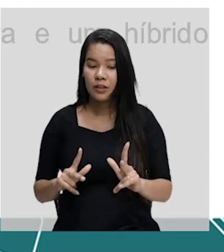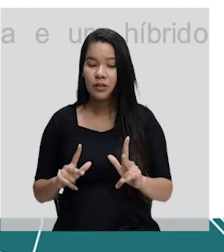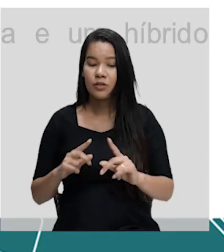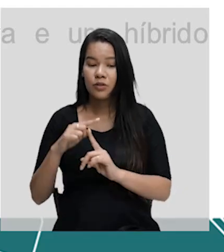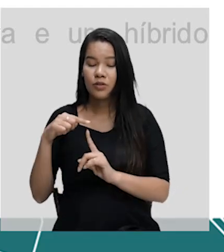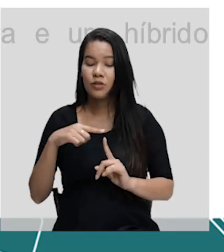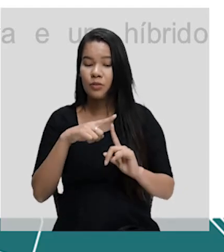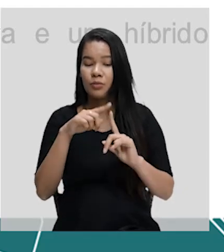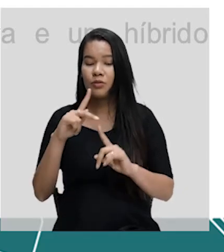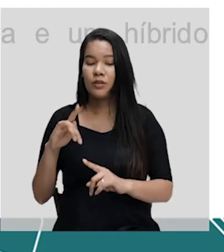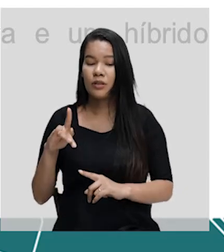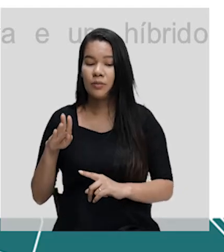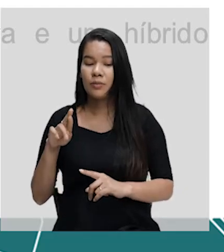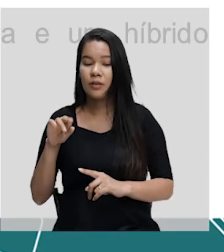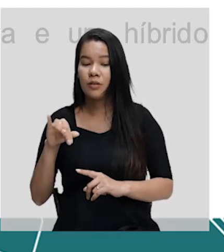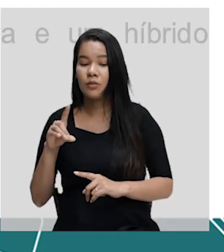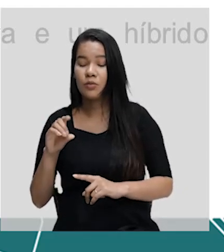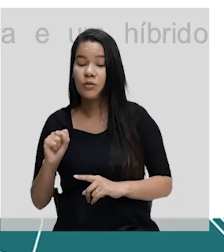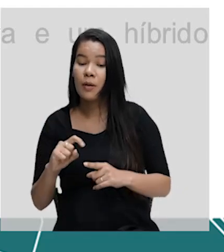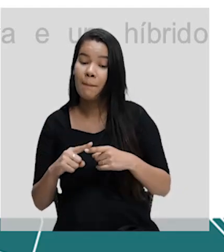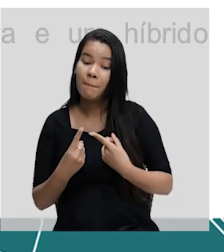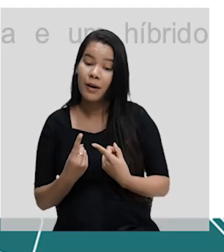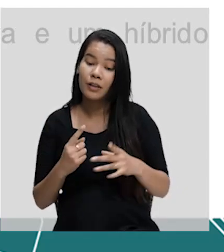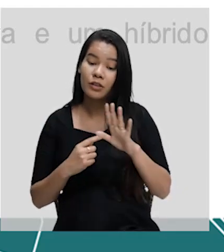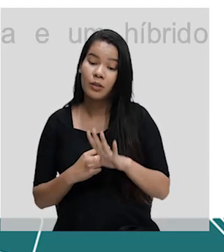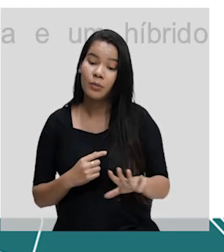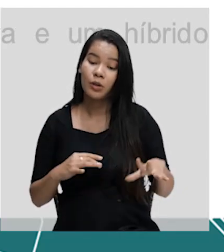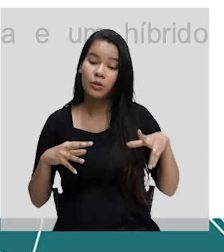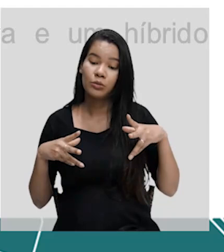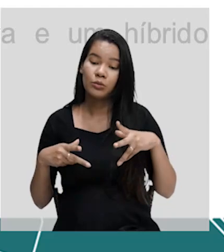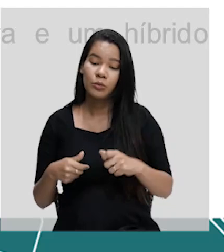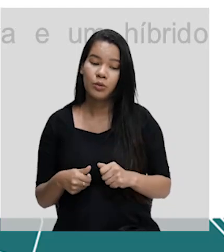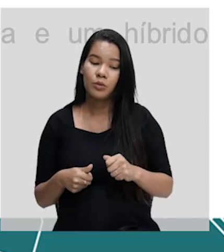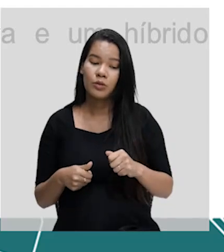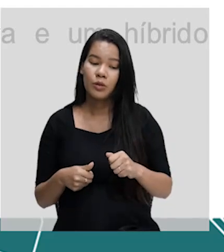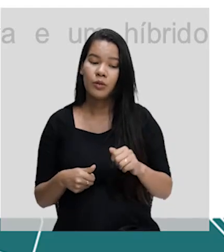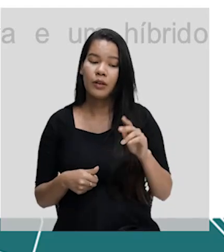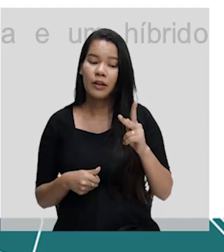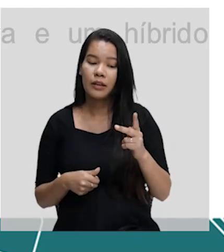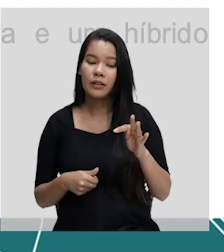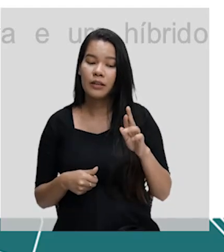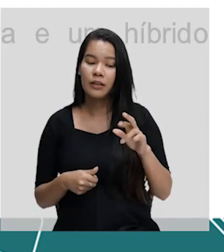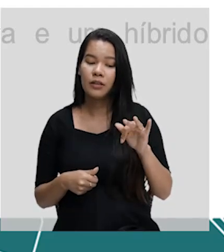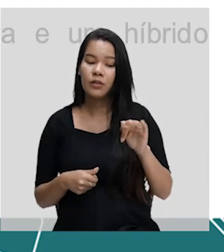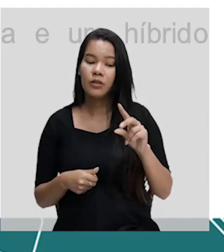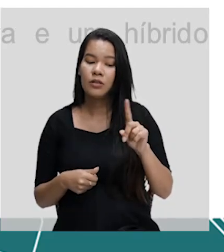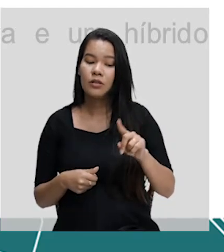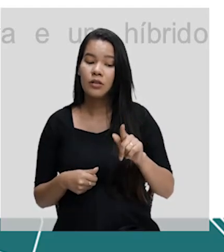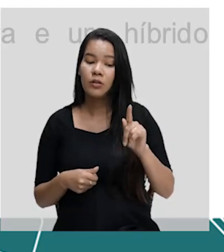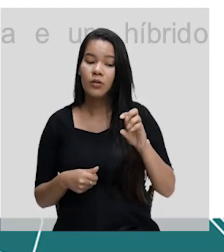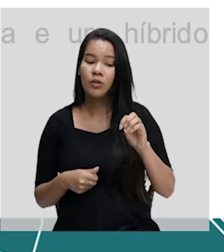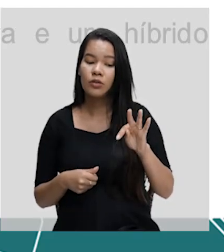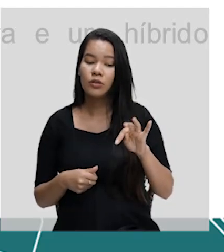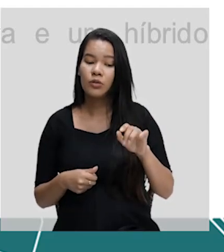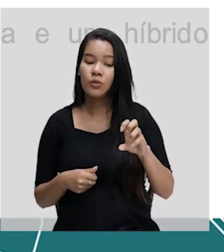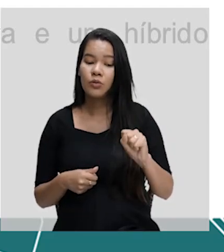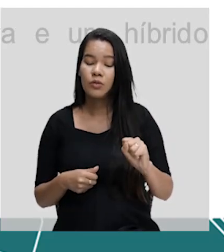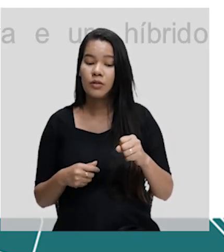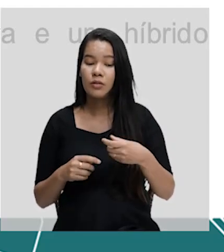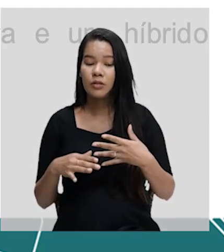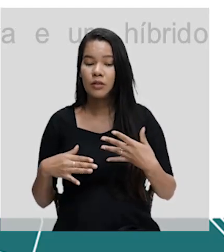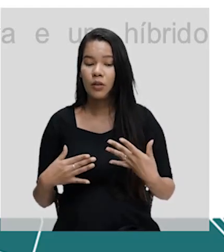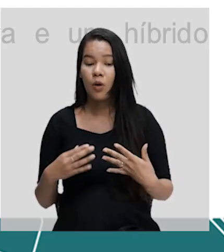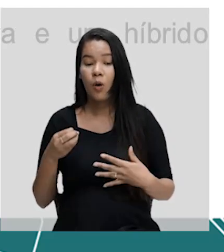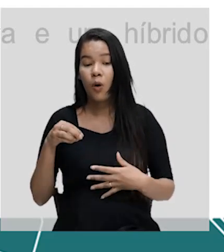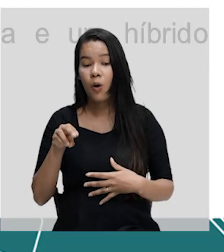todos são altamente heterozigóticos e homogêneos. A melhor definição para um híbrido duplo é...